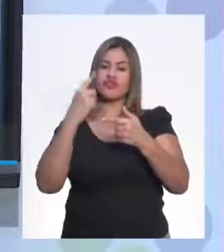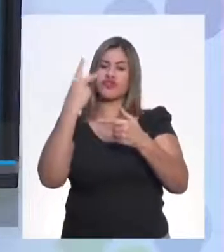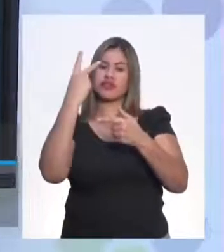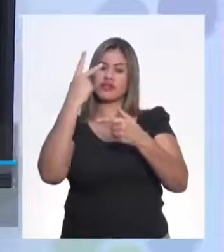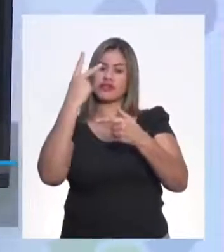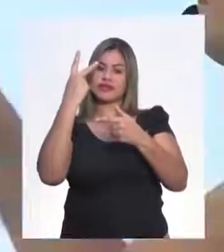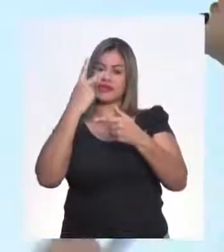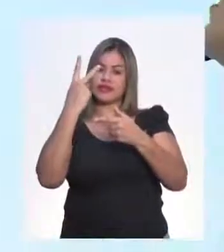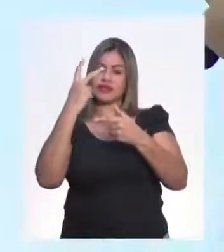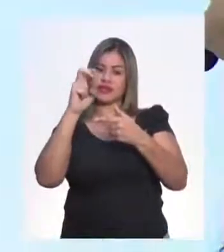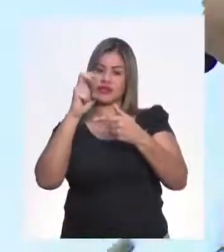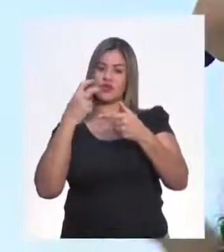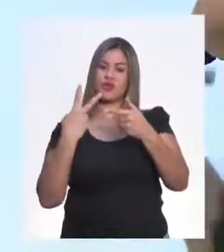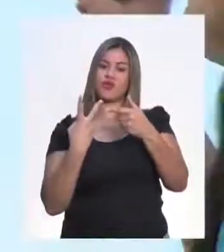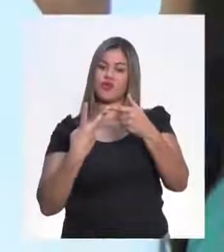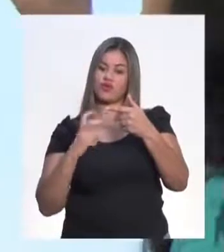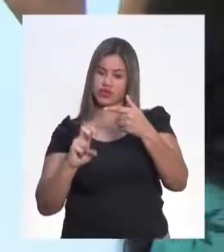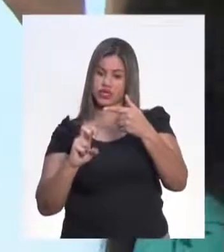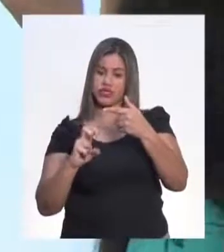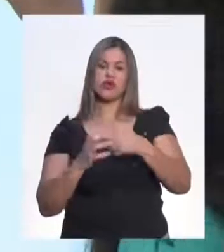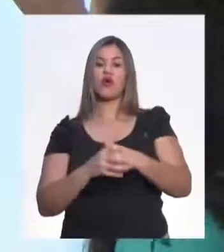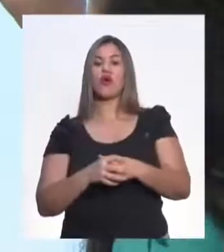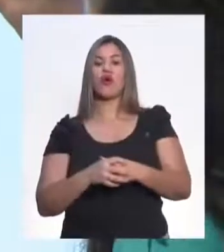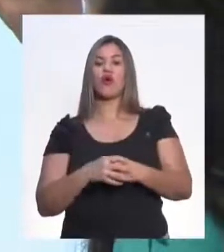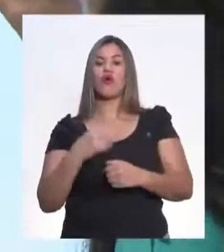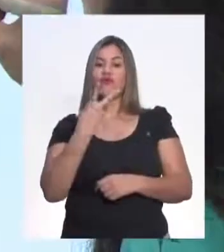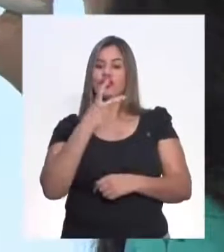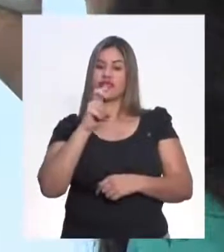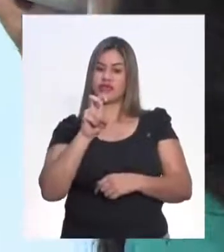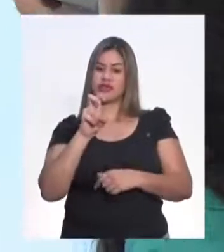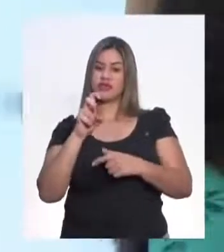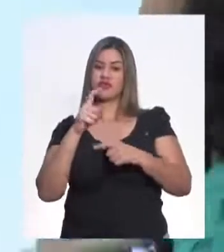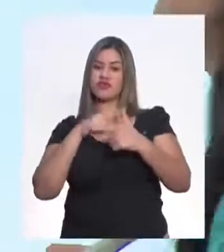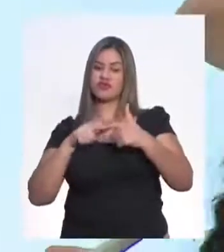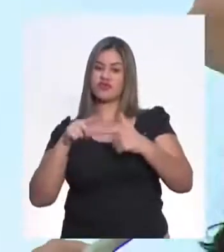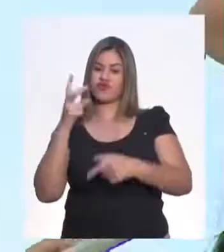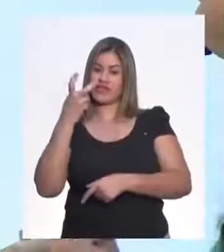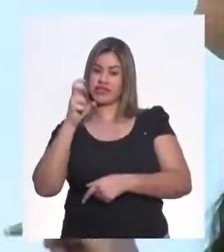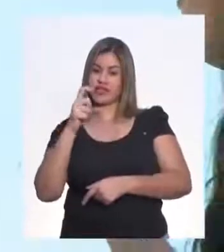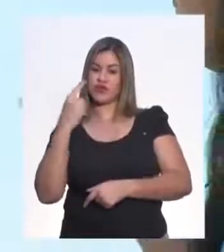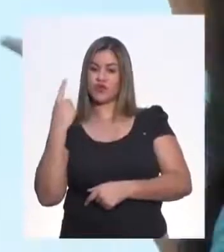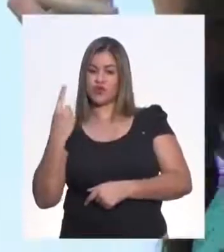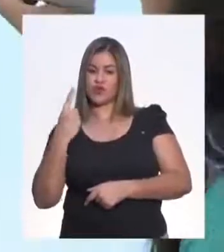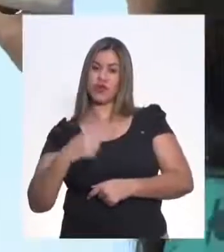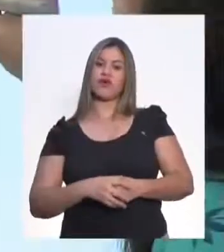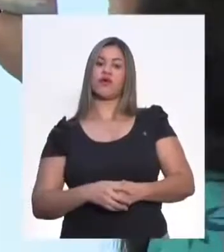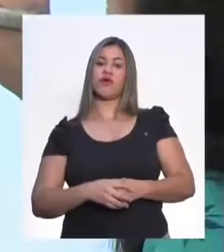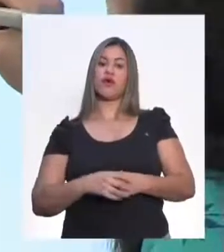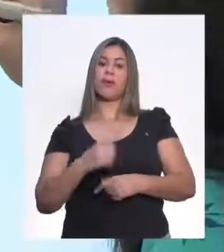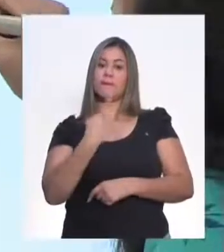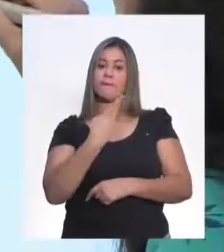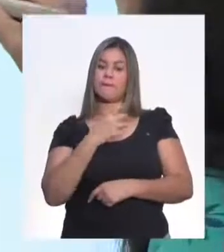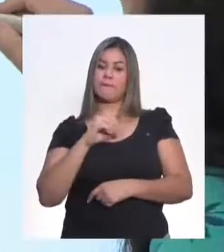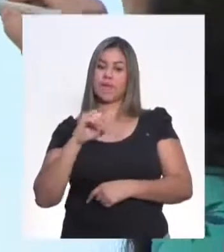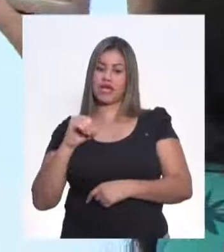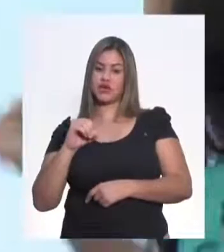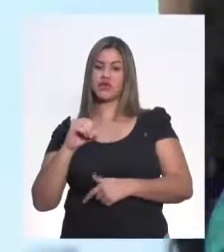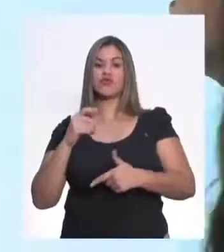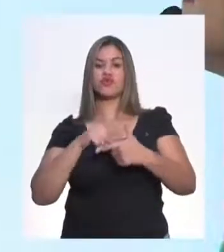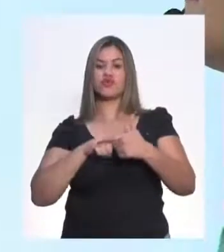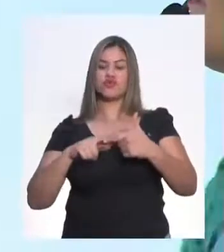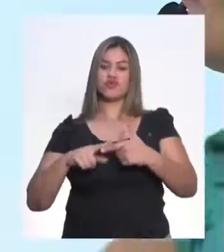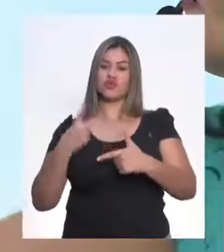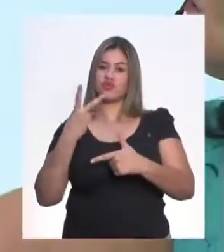25. 25 dividido por 25, 1. E 1000 dividido por 25,